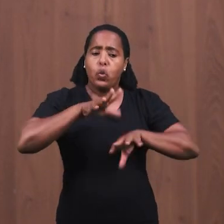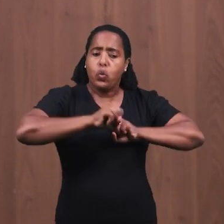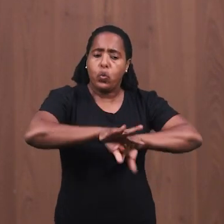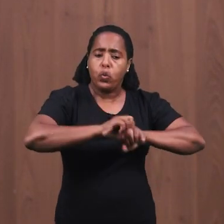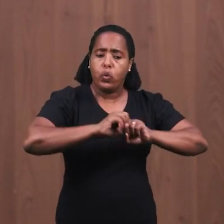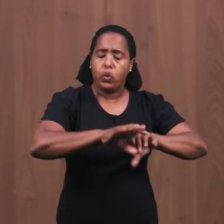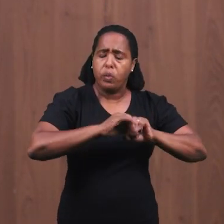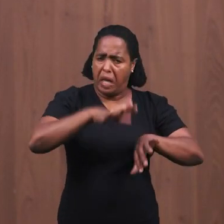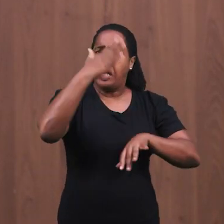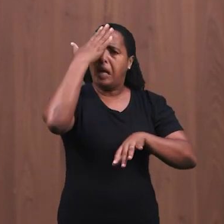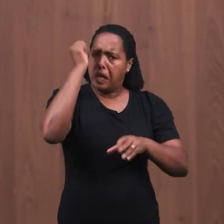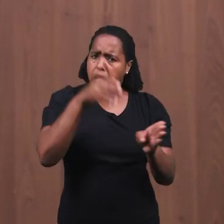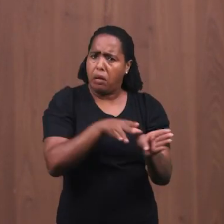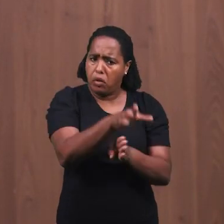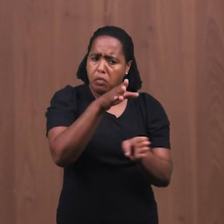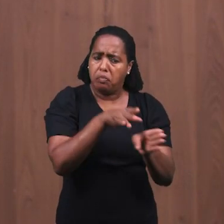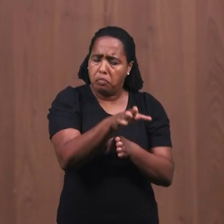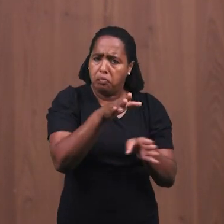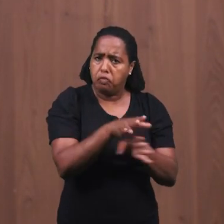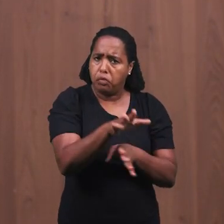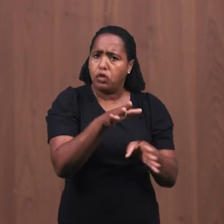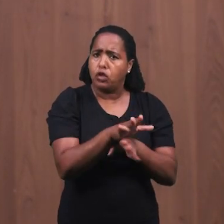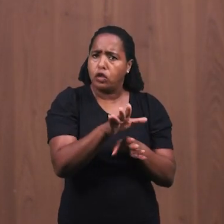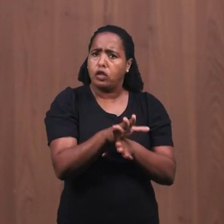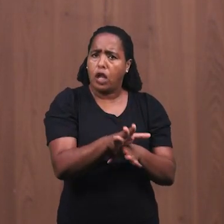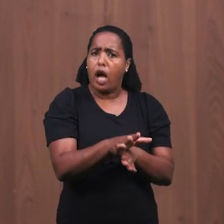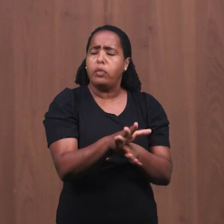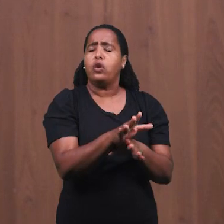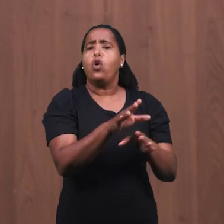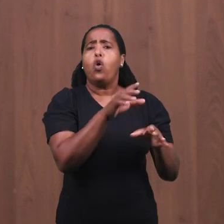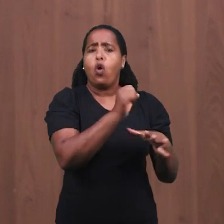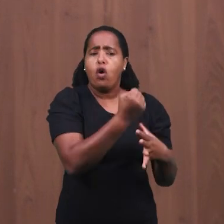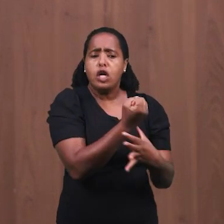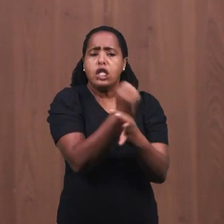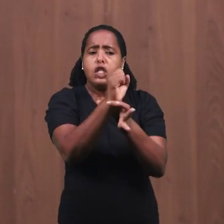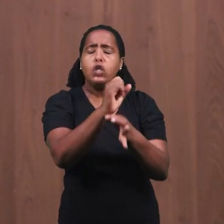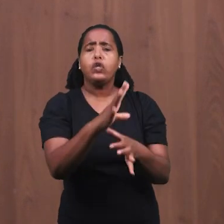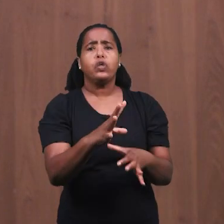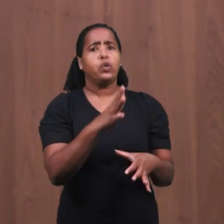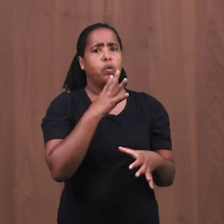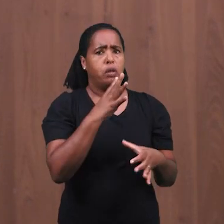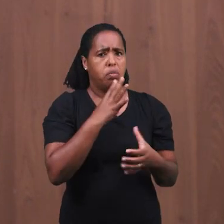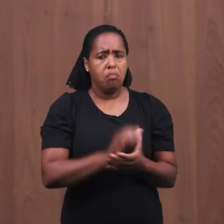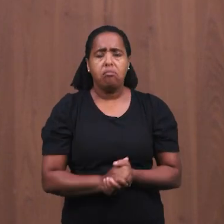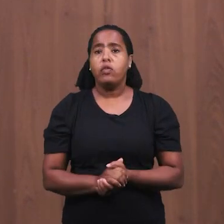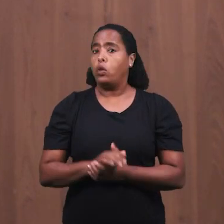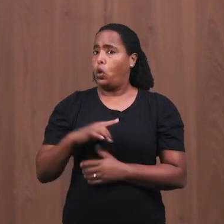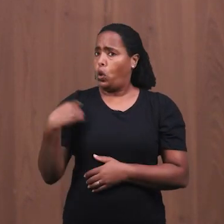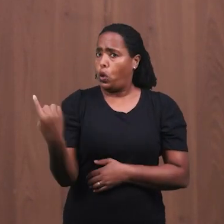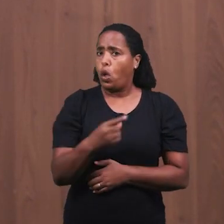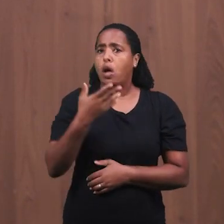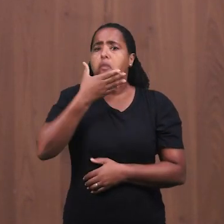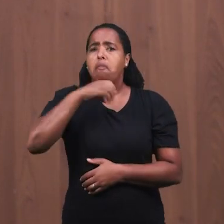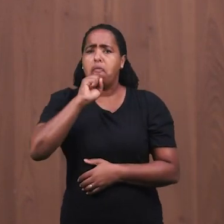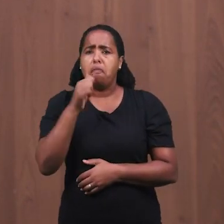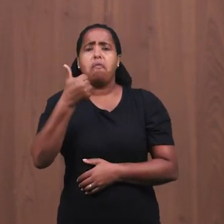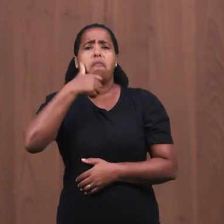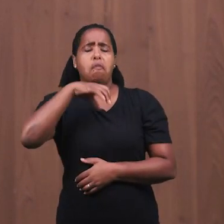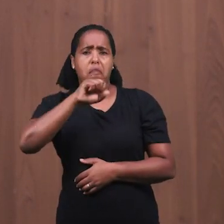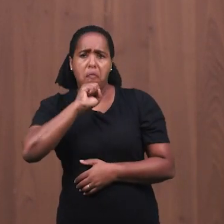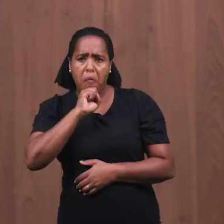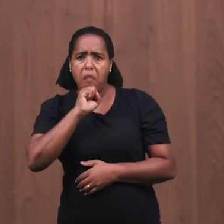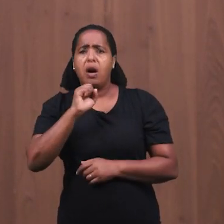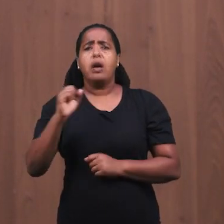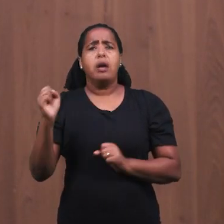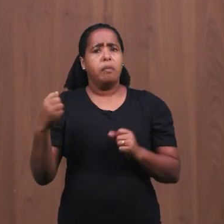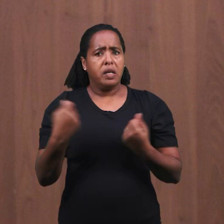ministram e sabem orientar quais são as fontes seguras de conhecimento. Nós, pais, mães e responsáveis,